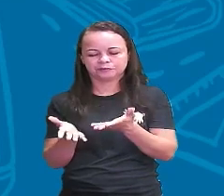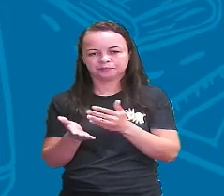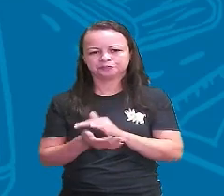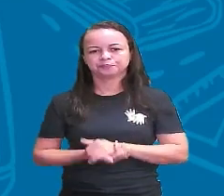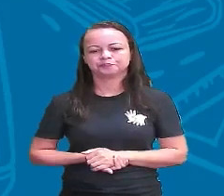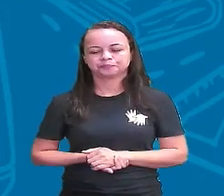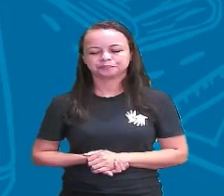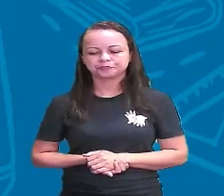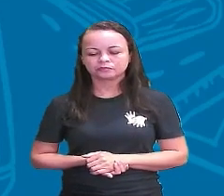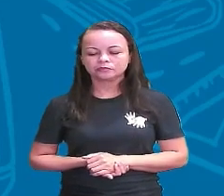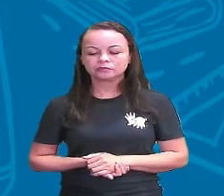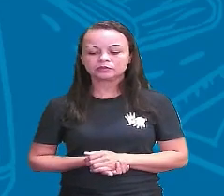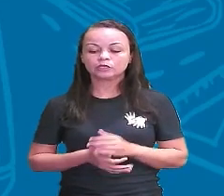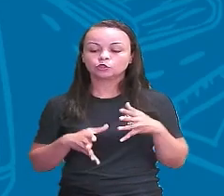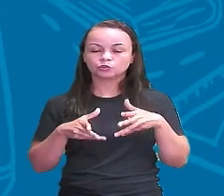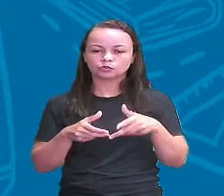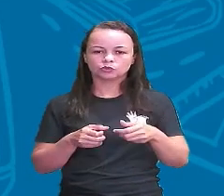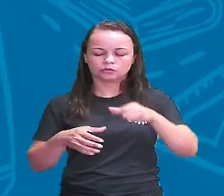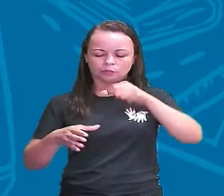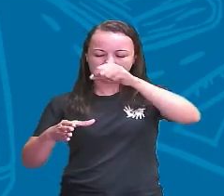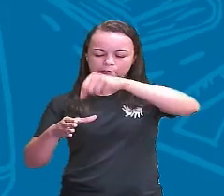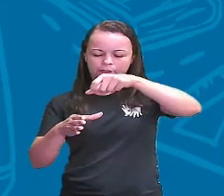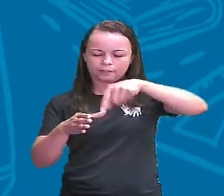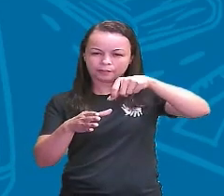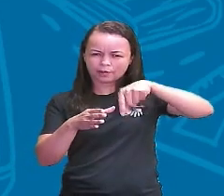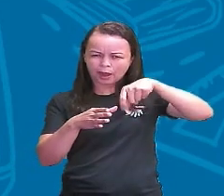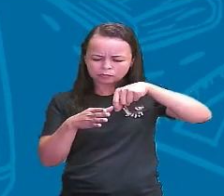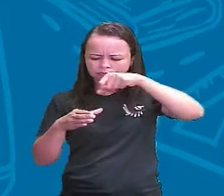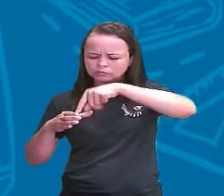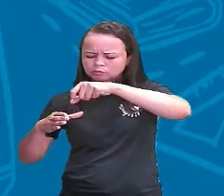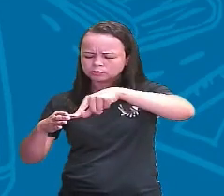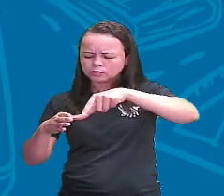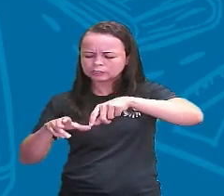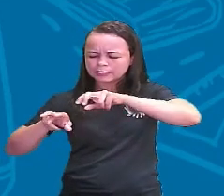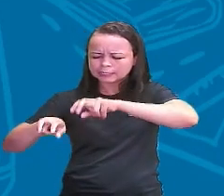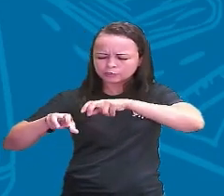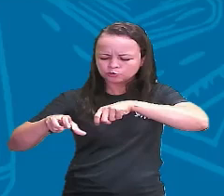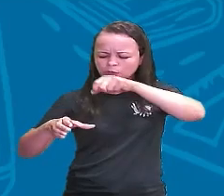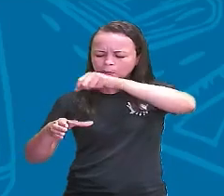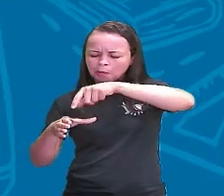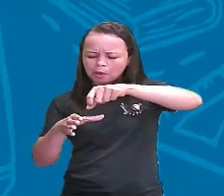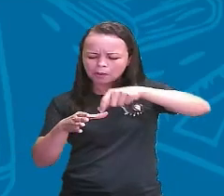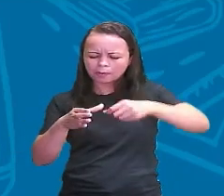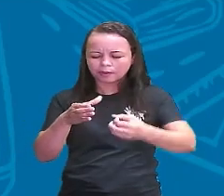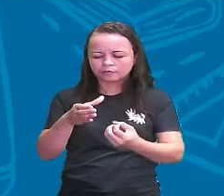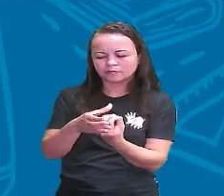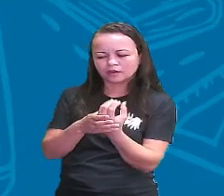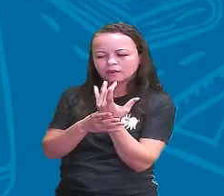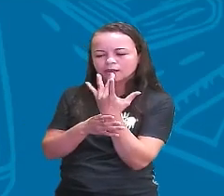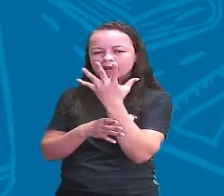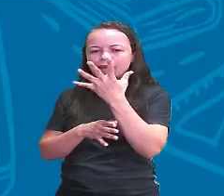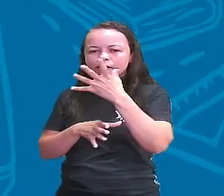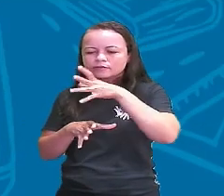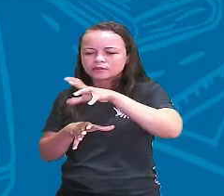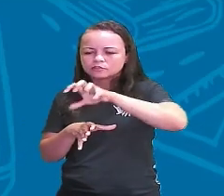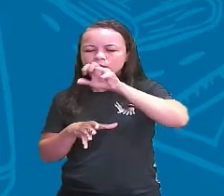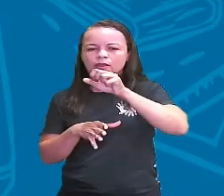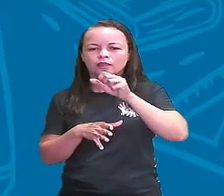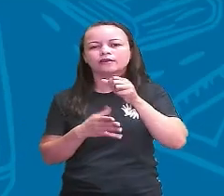vegetais. Tudo aquilo que a gente planta, tá certo? E que vem da agricultura são alimentos de